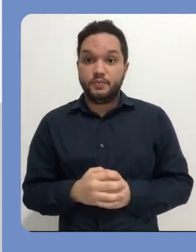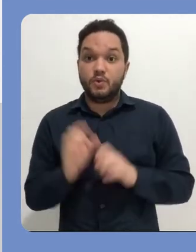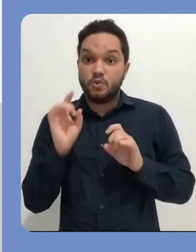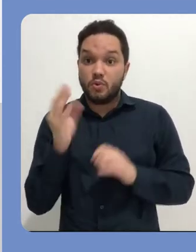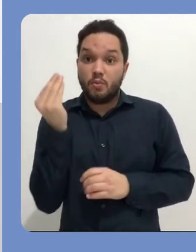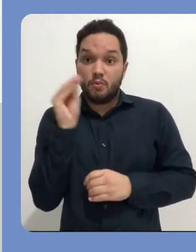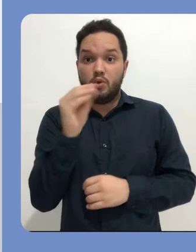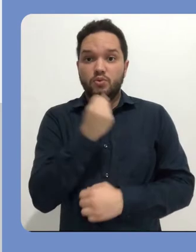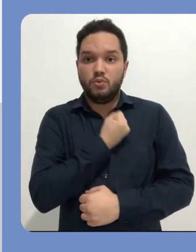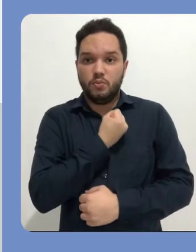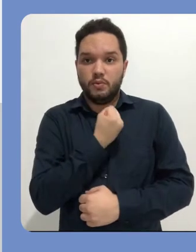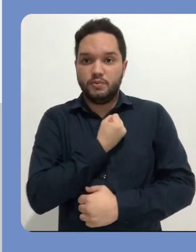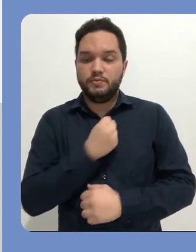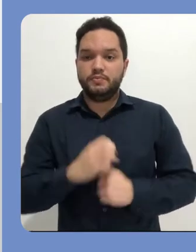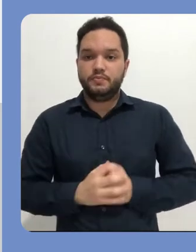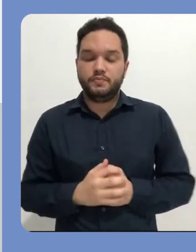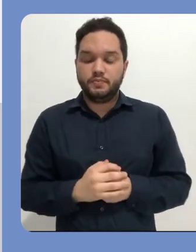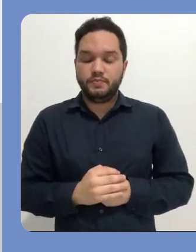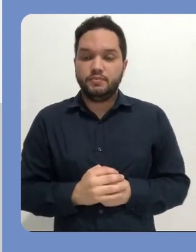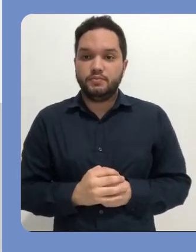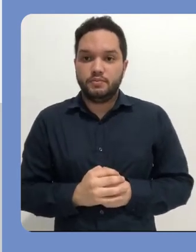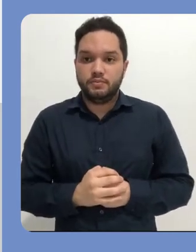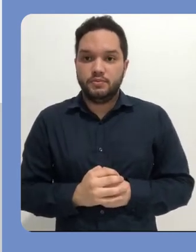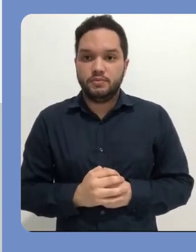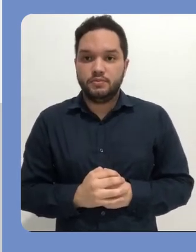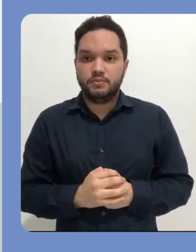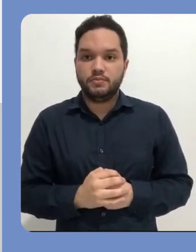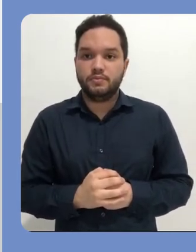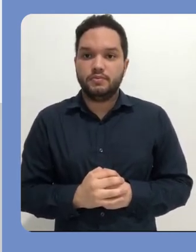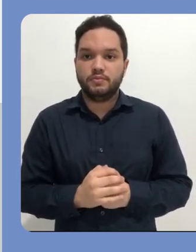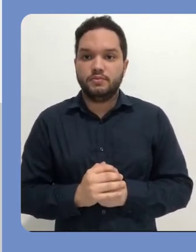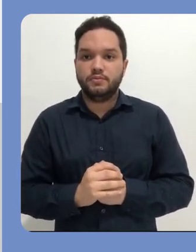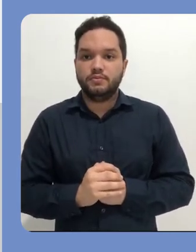horas, basta inserir os números.